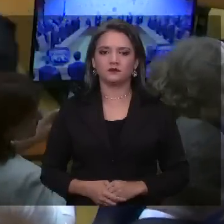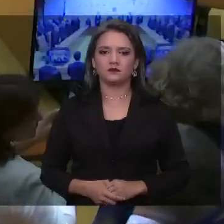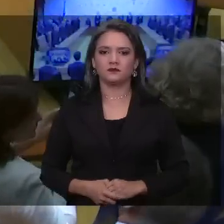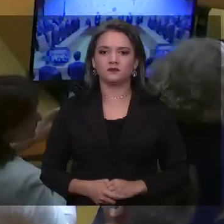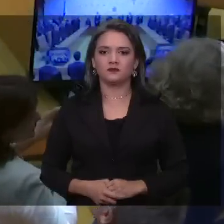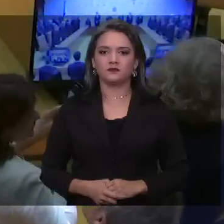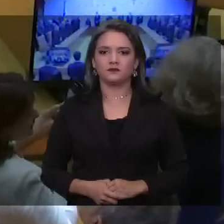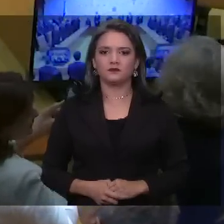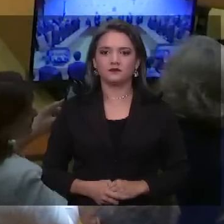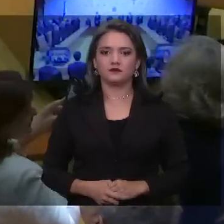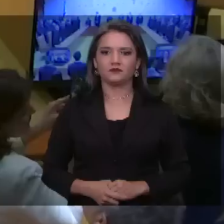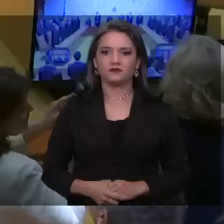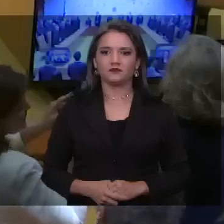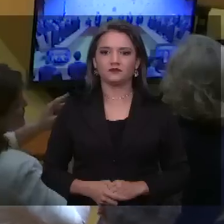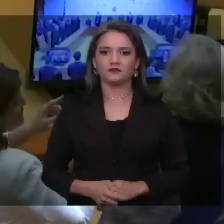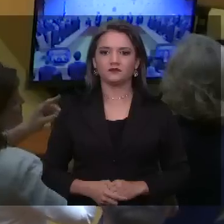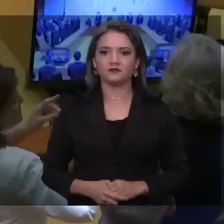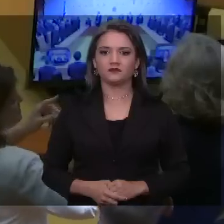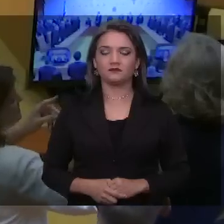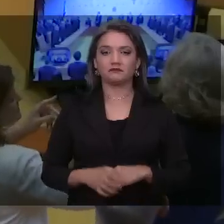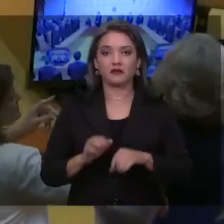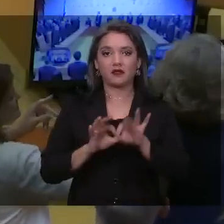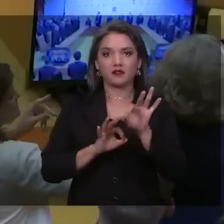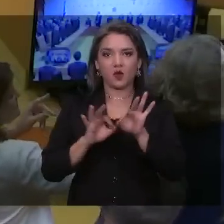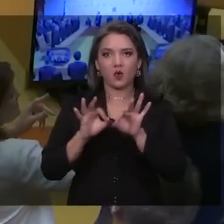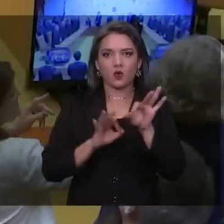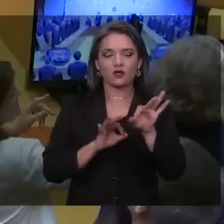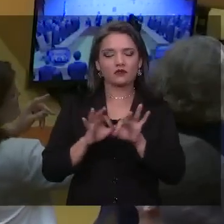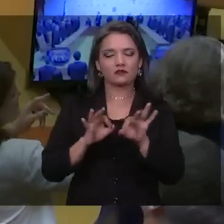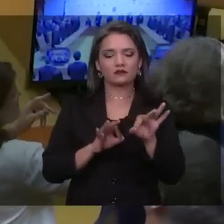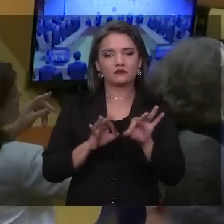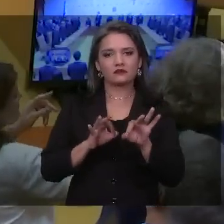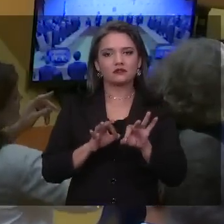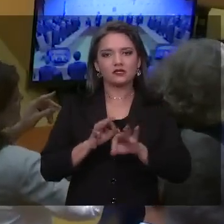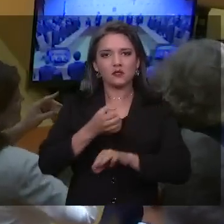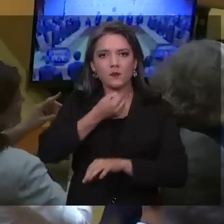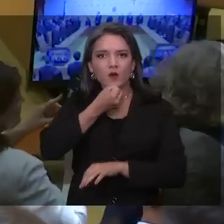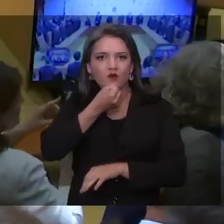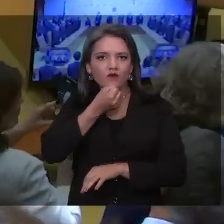Já ligaram meu fone? Já.